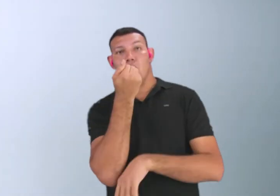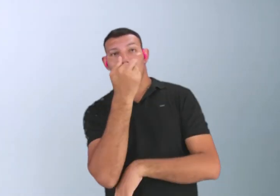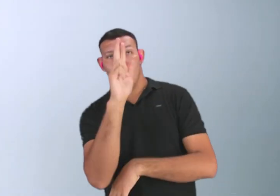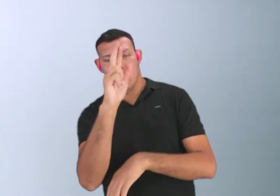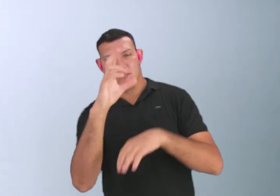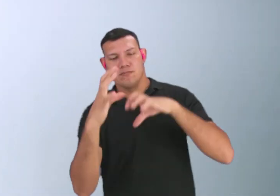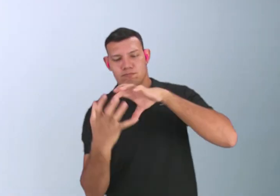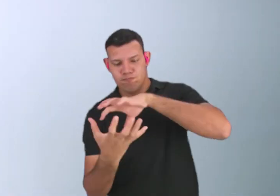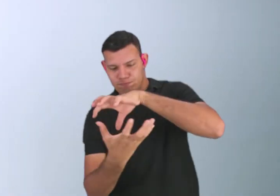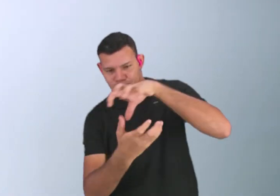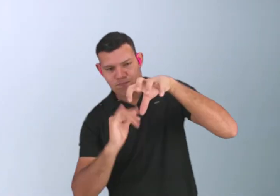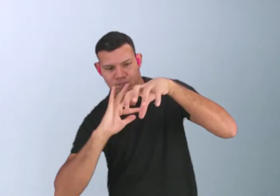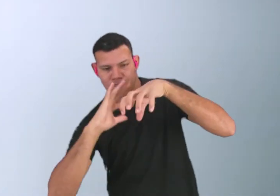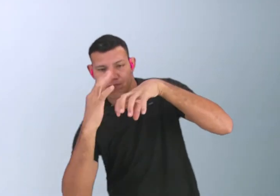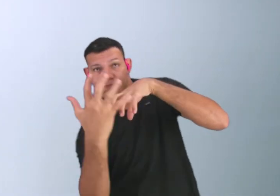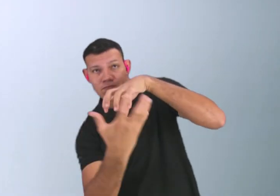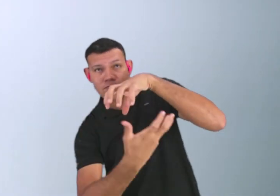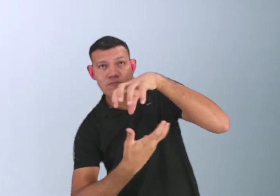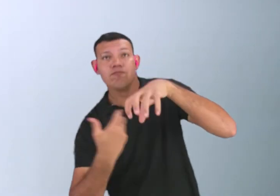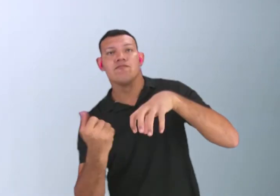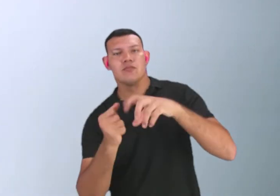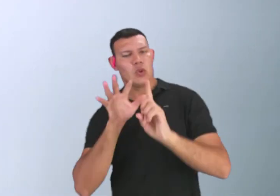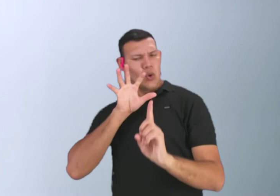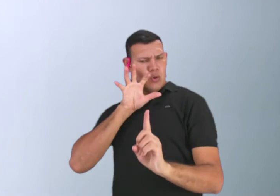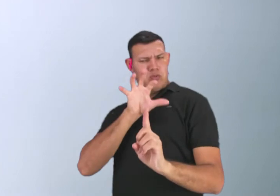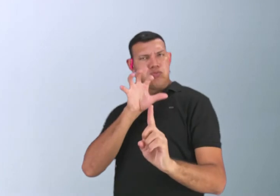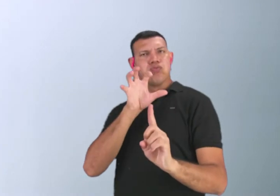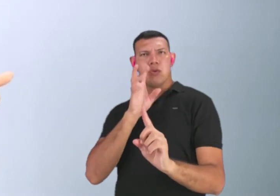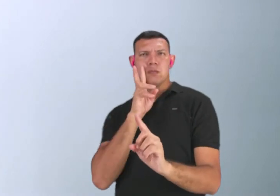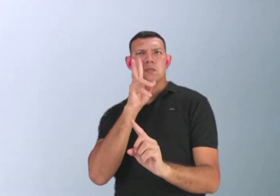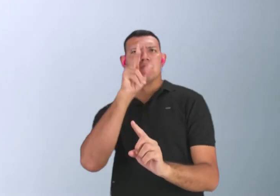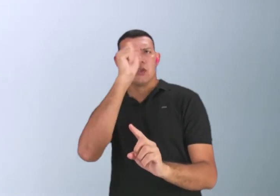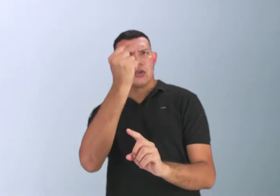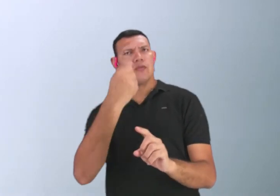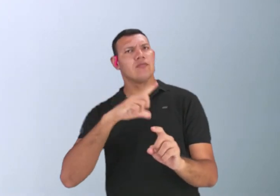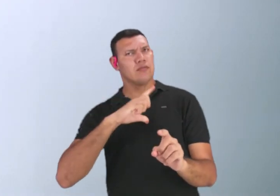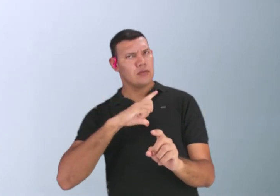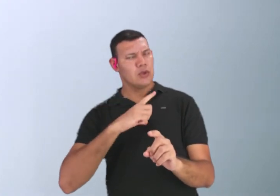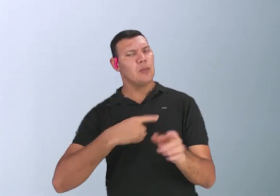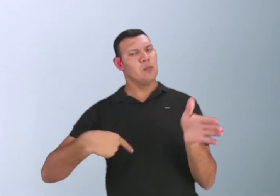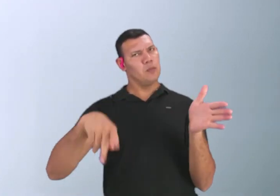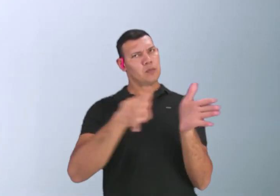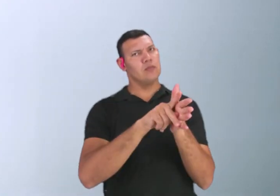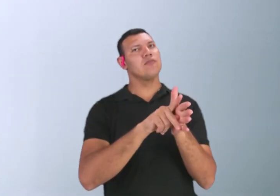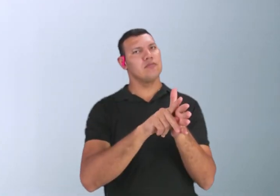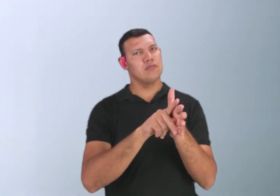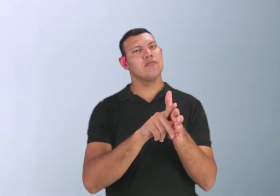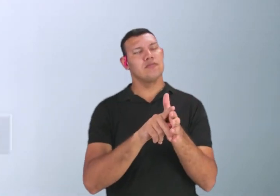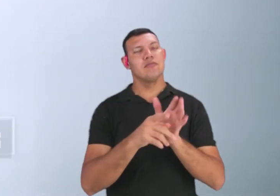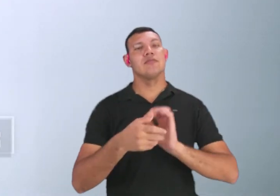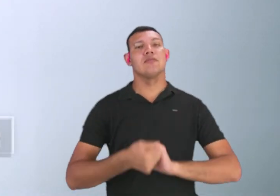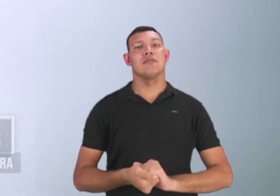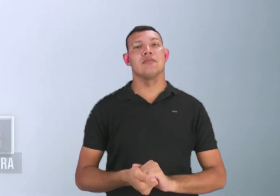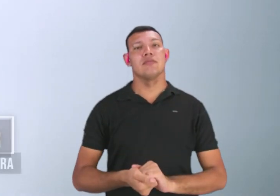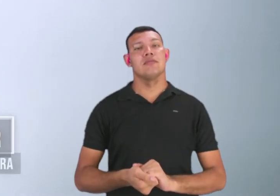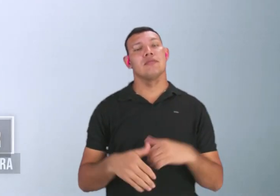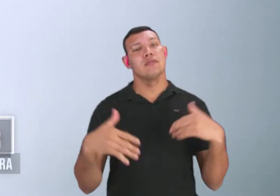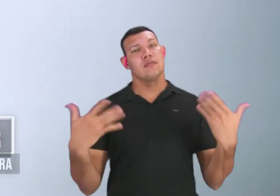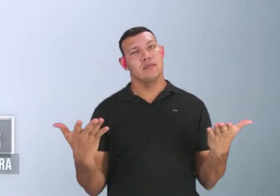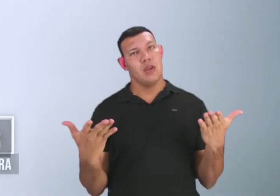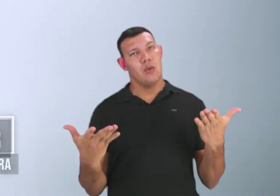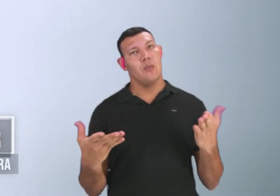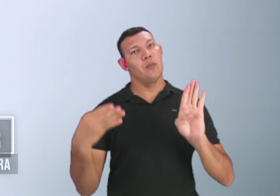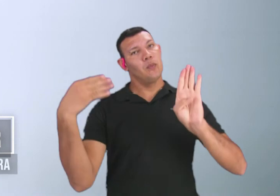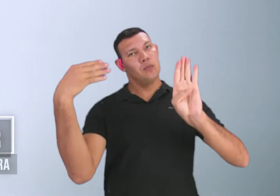camada de ar que está sobre nós, exerce também uma força que pode interferir ali em algumas situações. Eu vou pedir que você